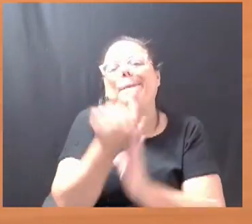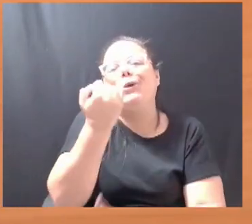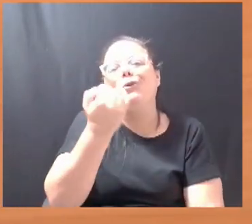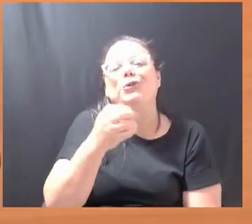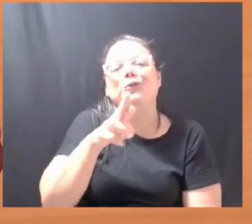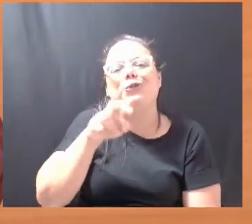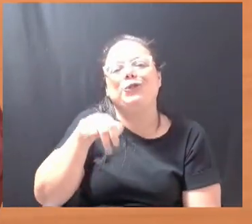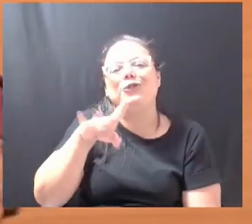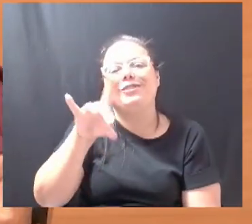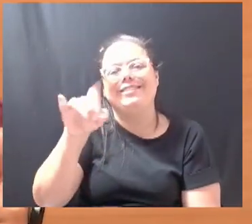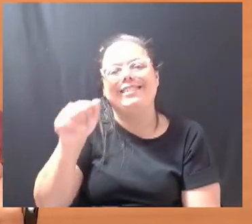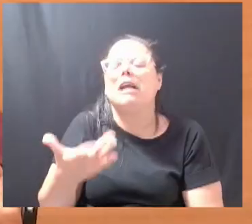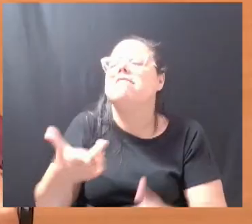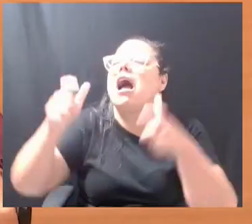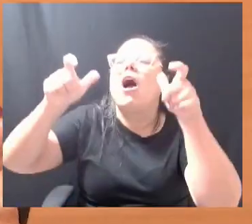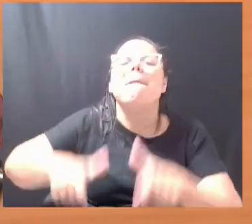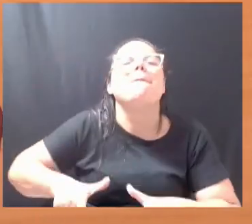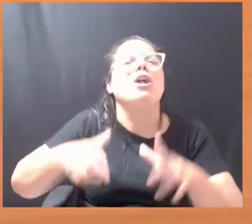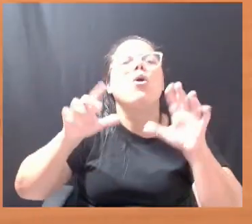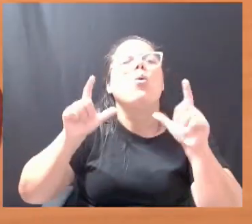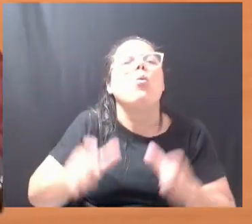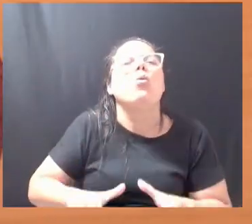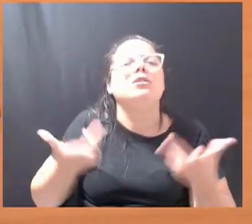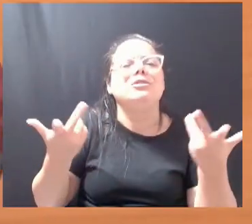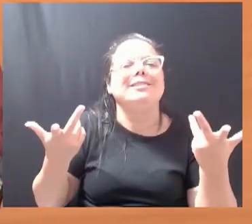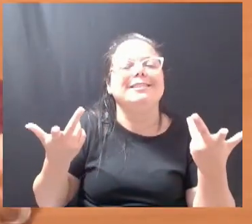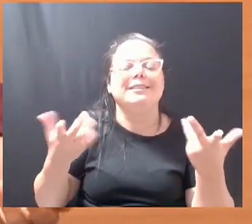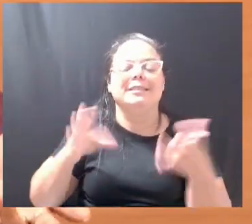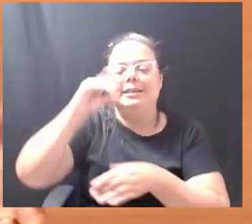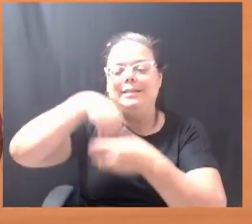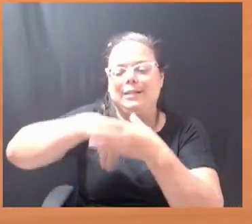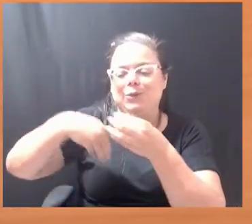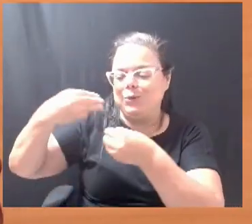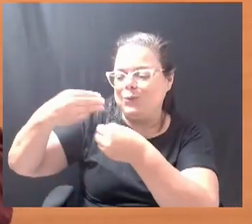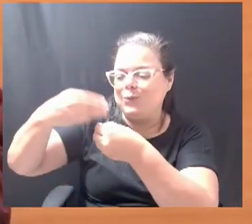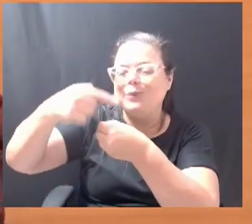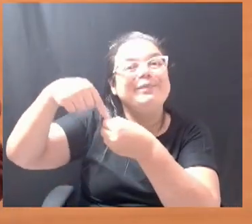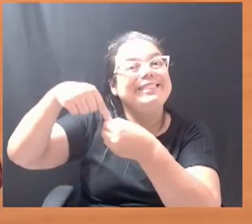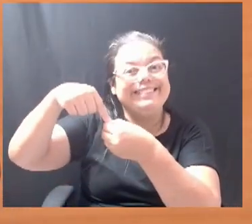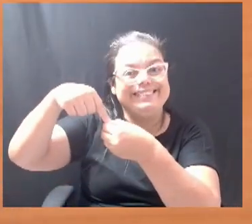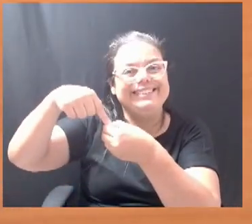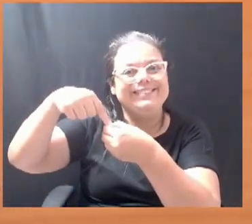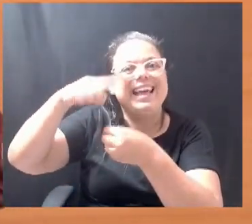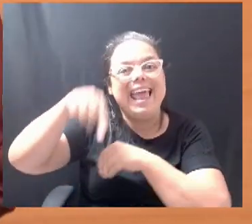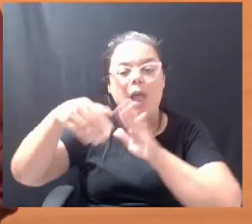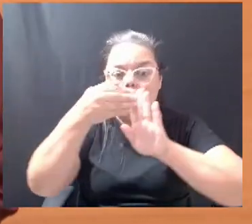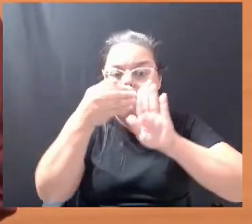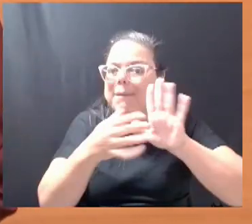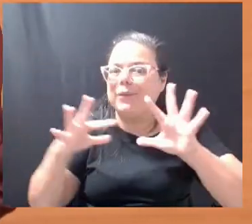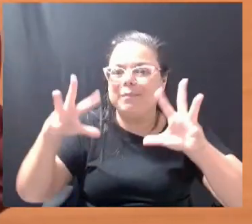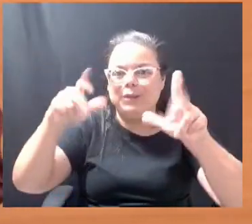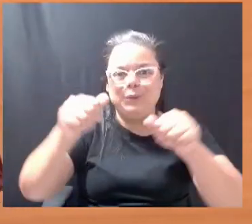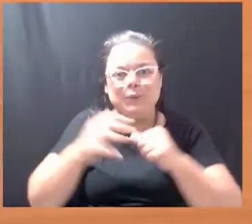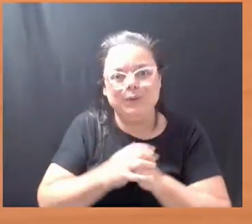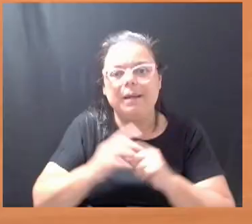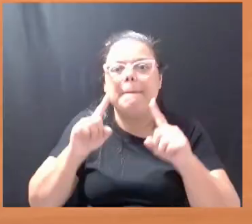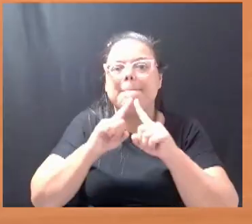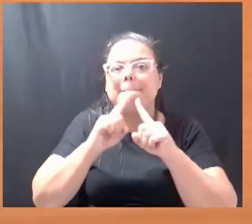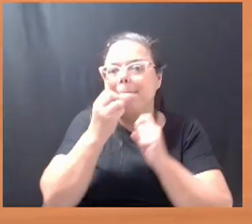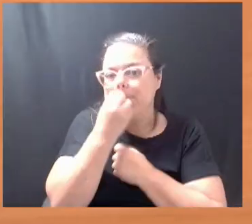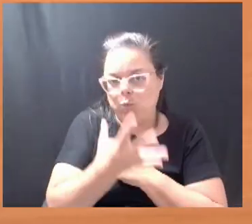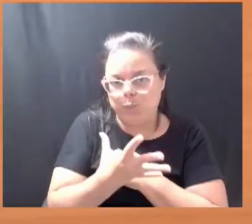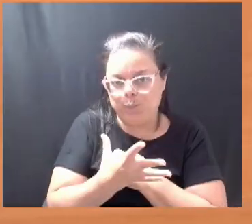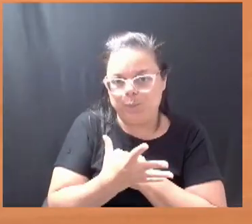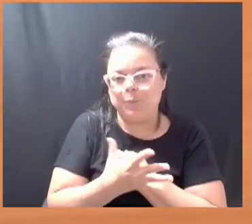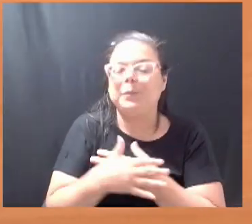moram? As pessoas moram nos municípios, né? Isso interessa também, é uma pauta para todo mundo, né? Bom, então, assim,